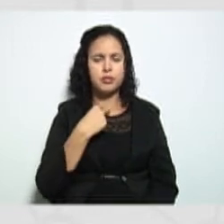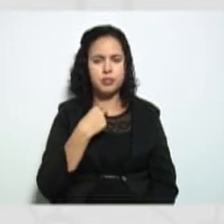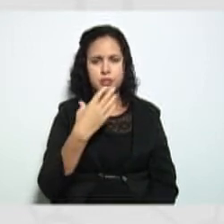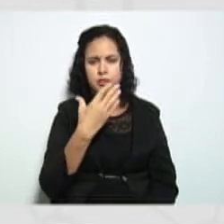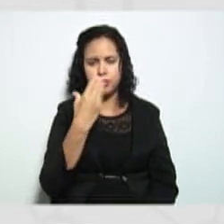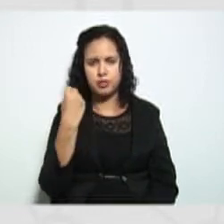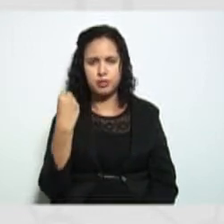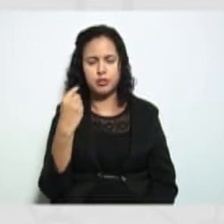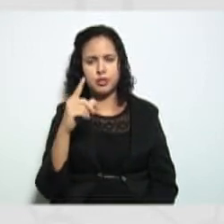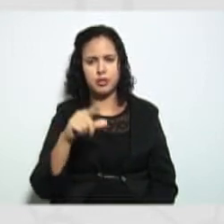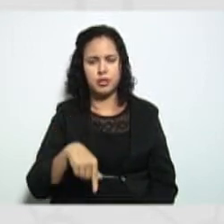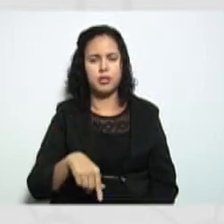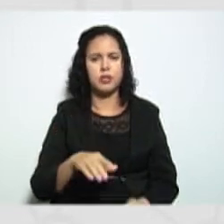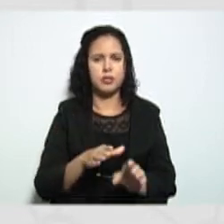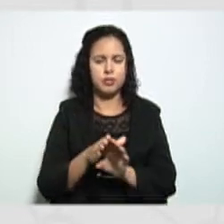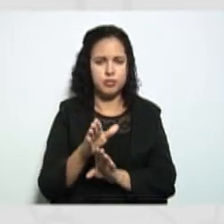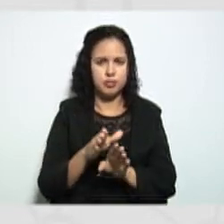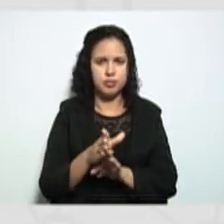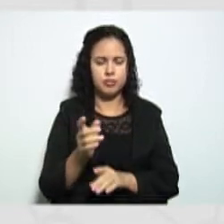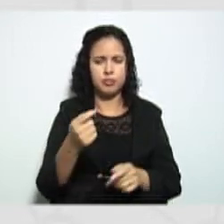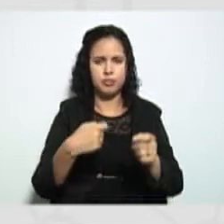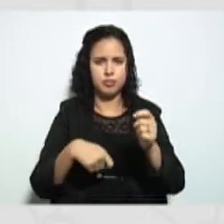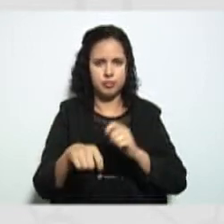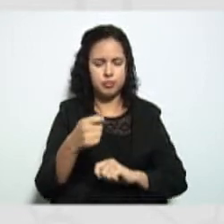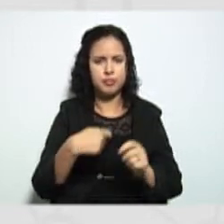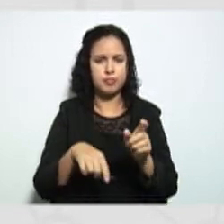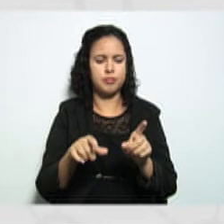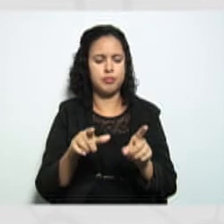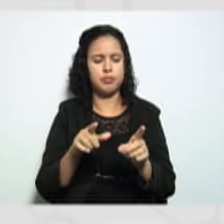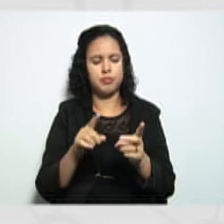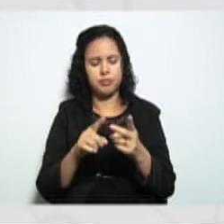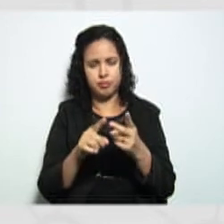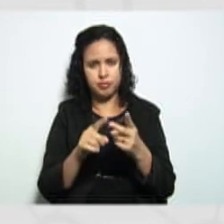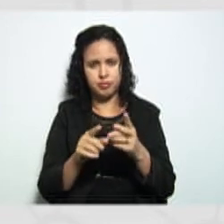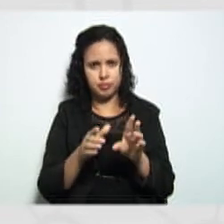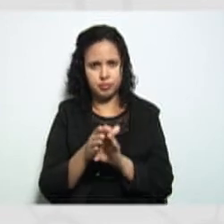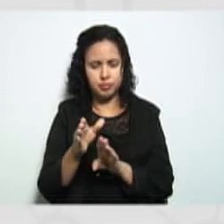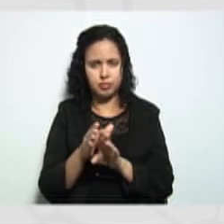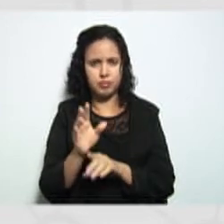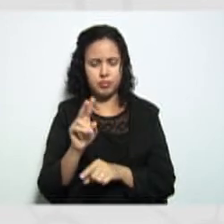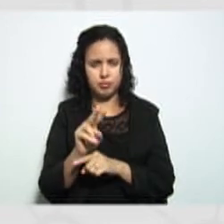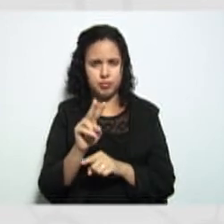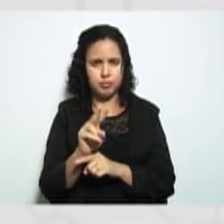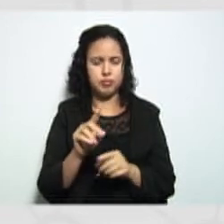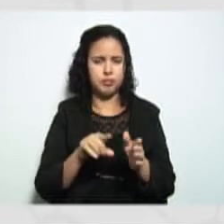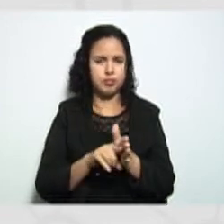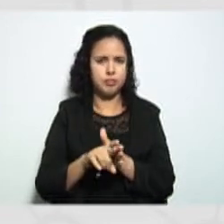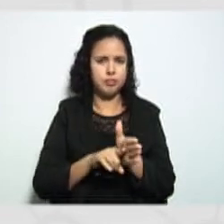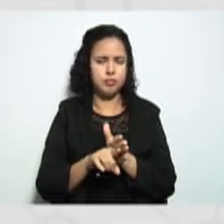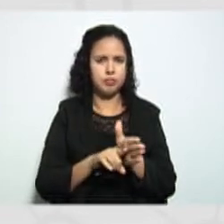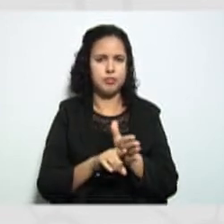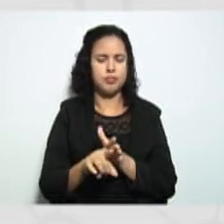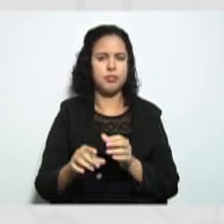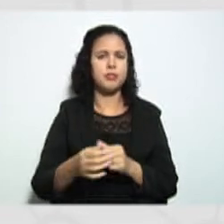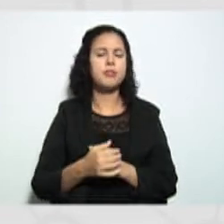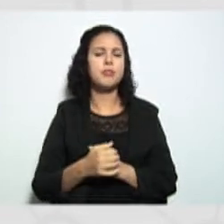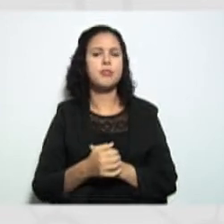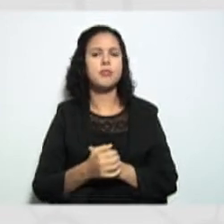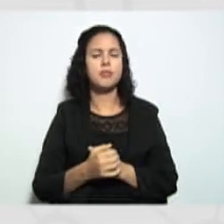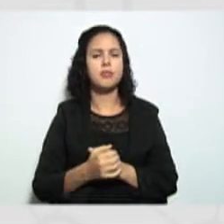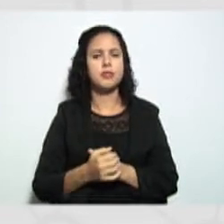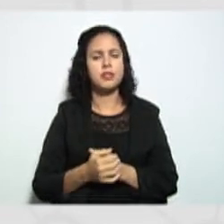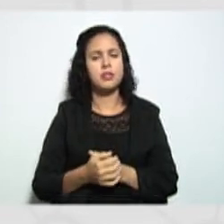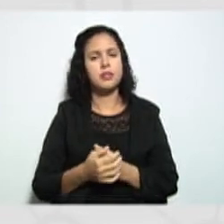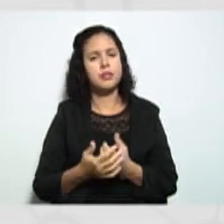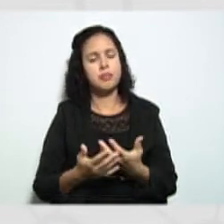os conselhos de administração e o conselho fiscal, que eles interagindo tomam as decisões da cooperativa. É autogestionada. É